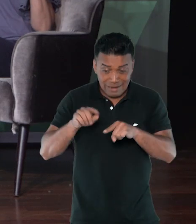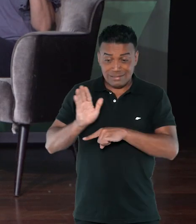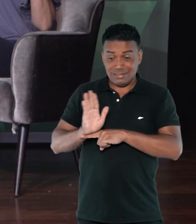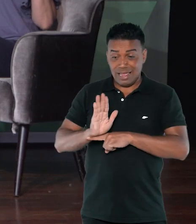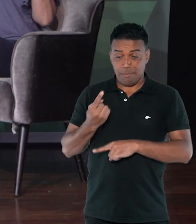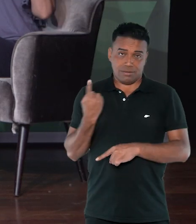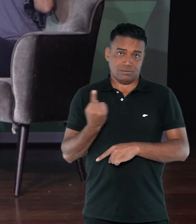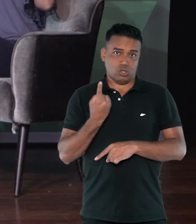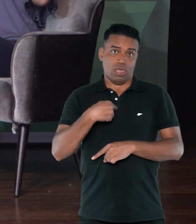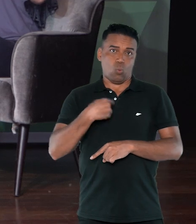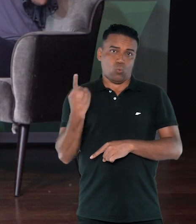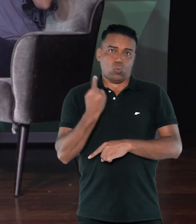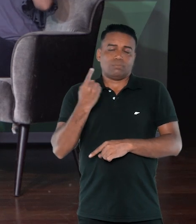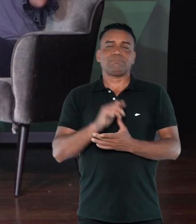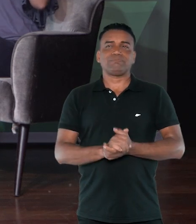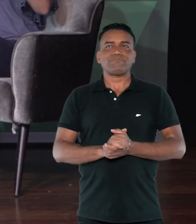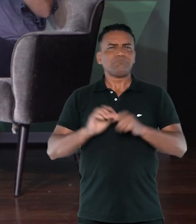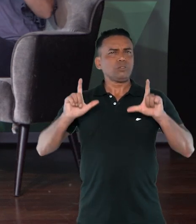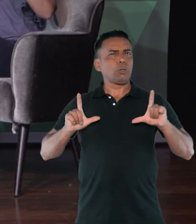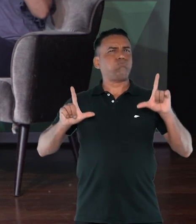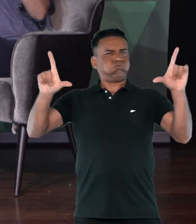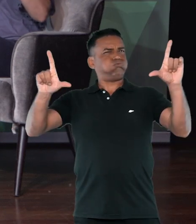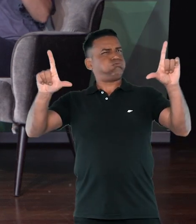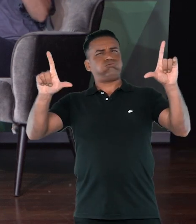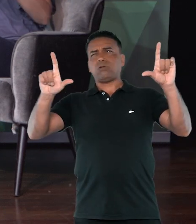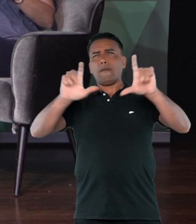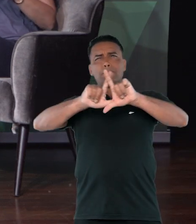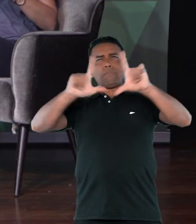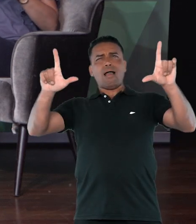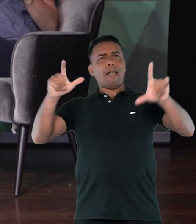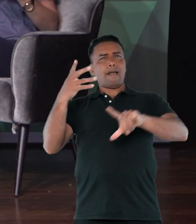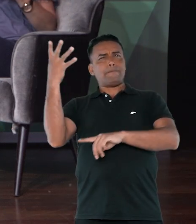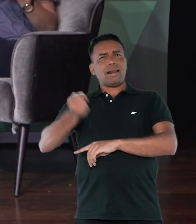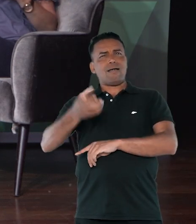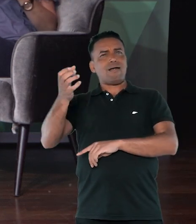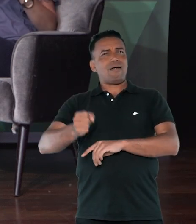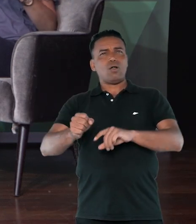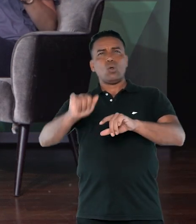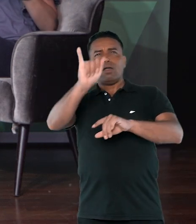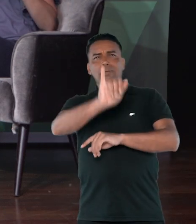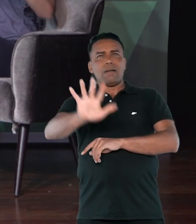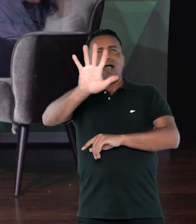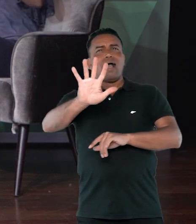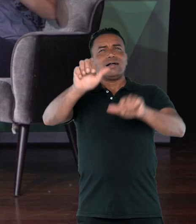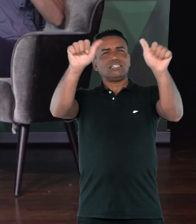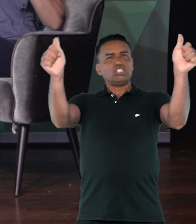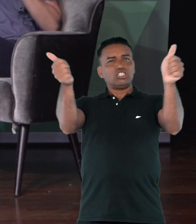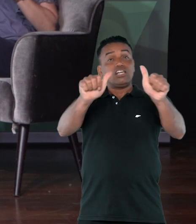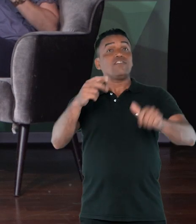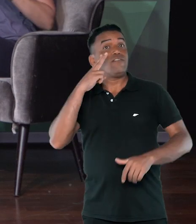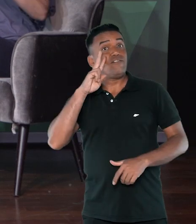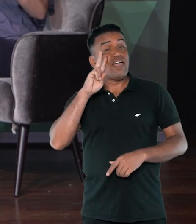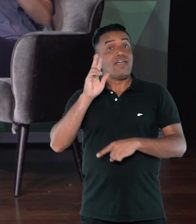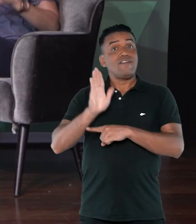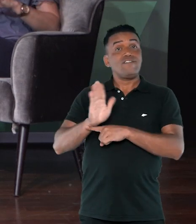branco, né, ele começar a aparecer com imagens. Eu queria ver o filme da vida dos meus avós. Dos meus avós já estava